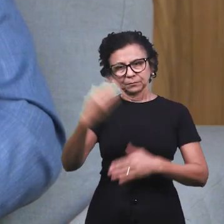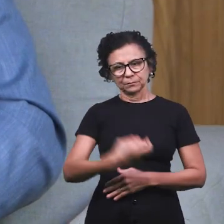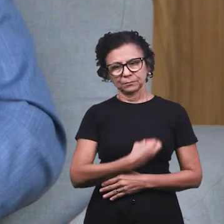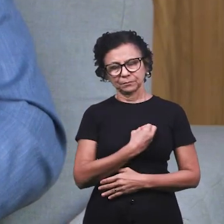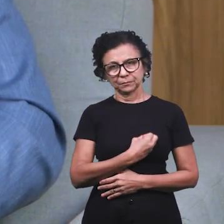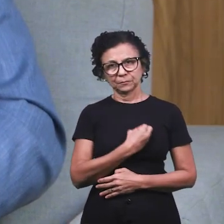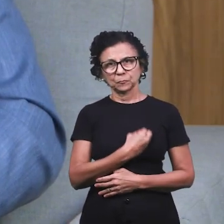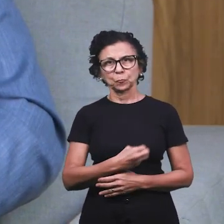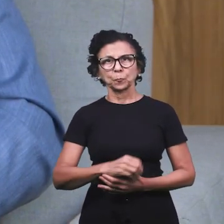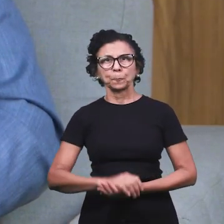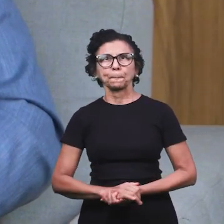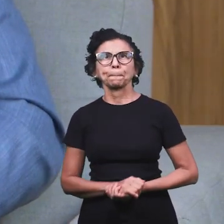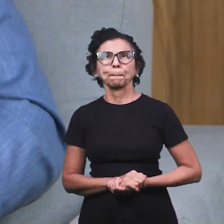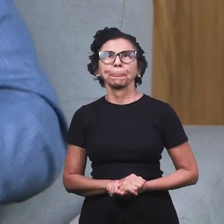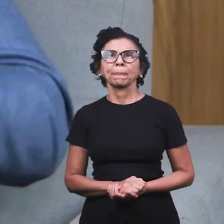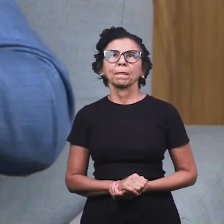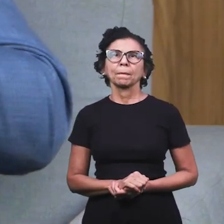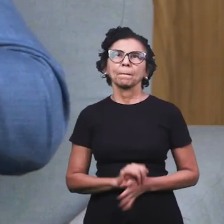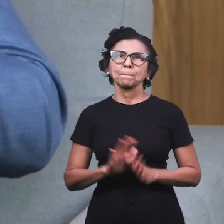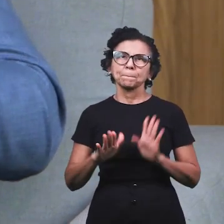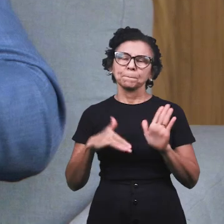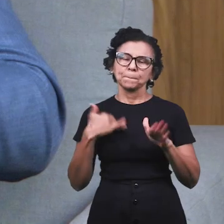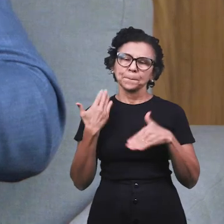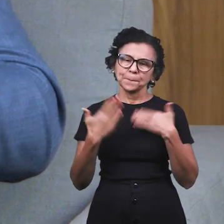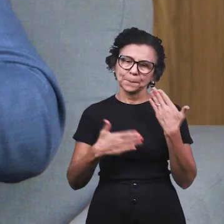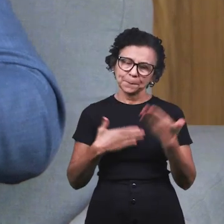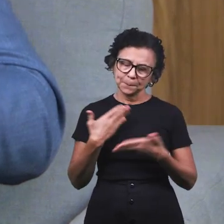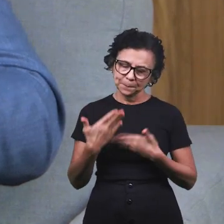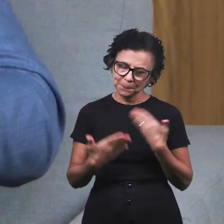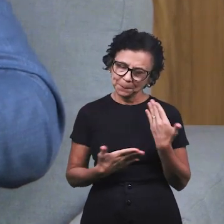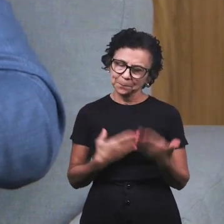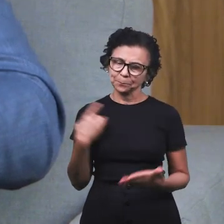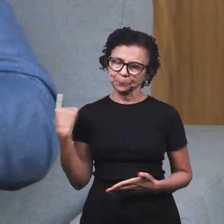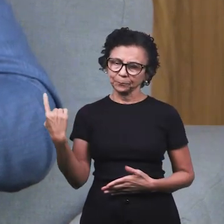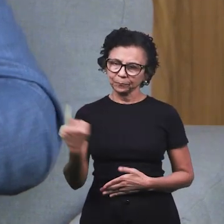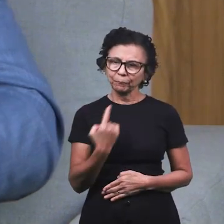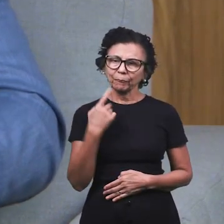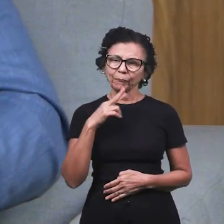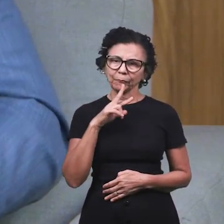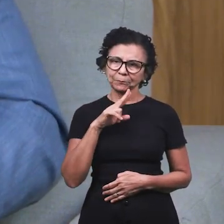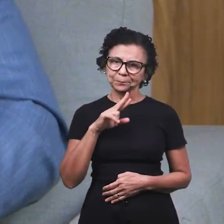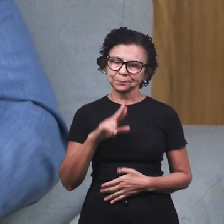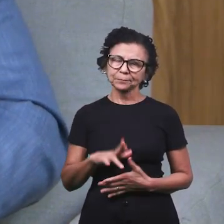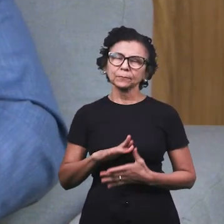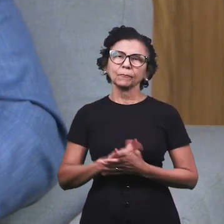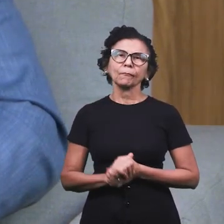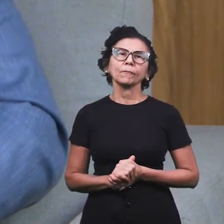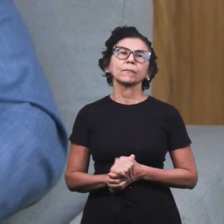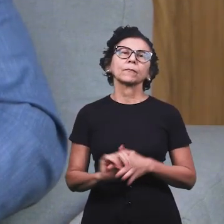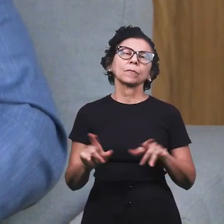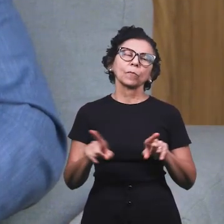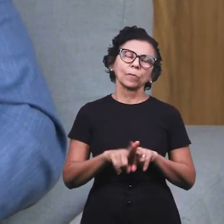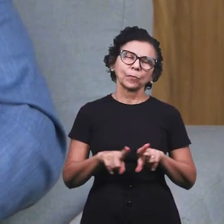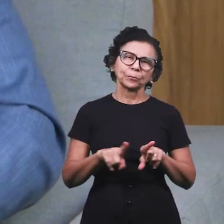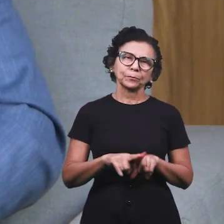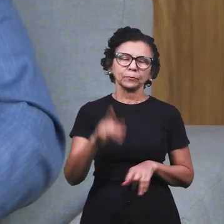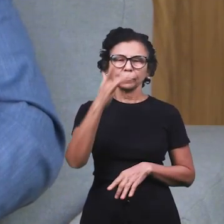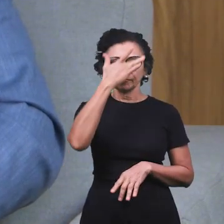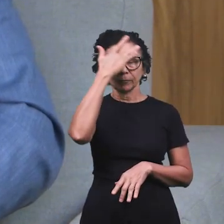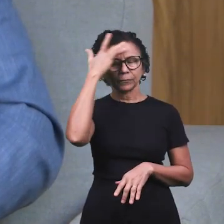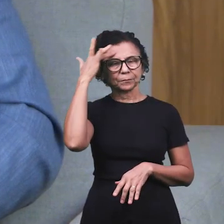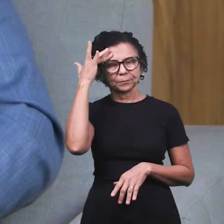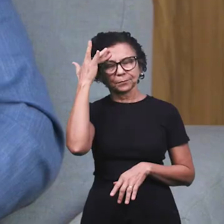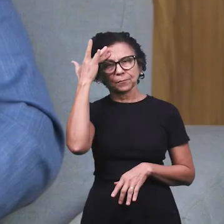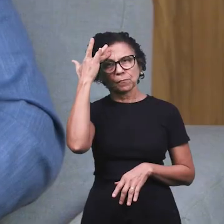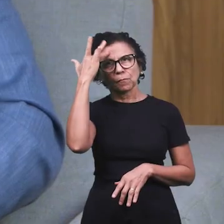participam conosco. Nos alegramos com os nossos irmãos que participam e nos alegramos em receber aqui também